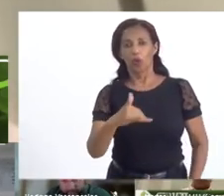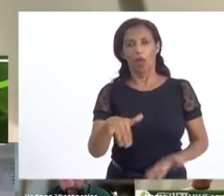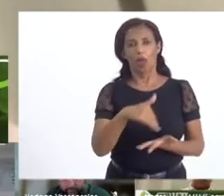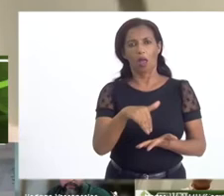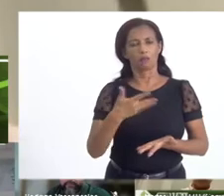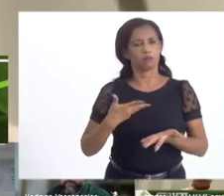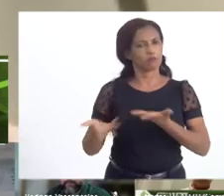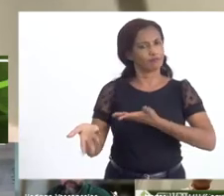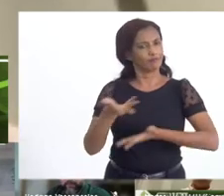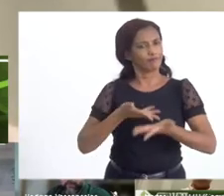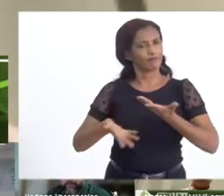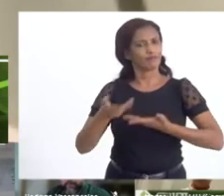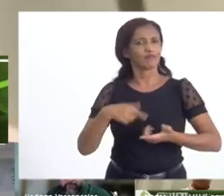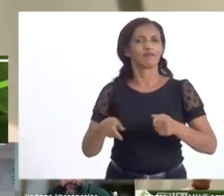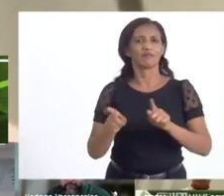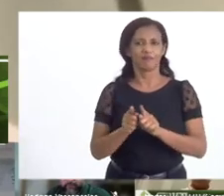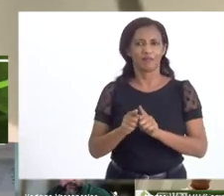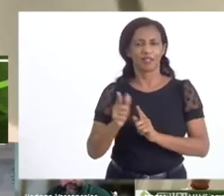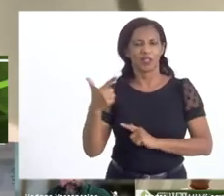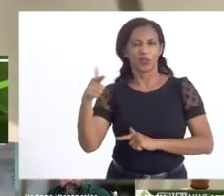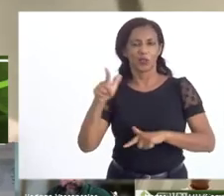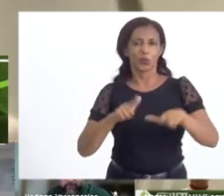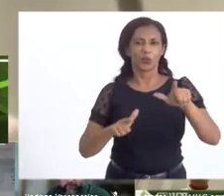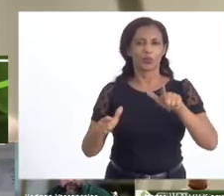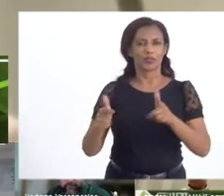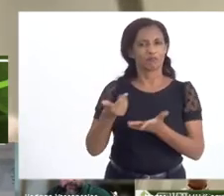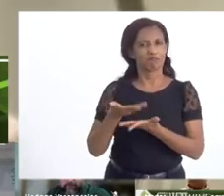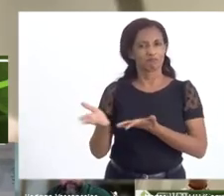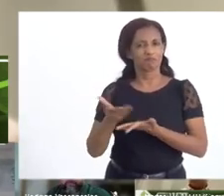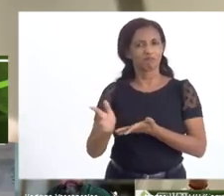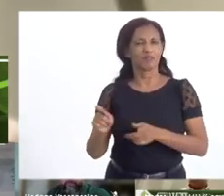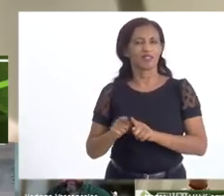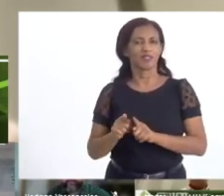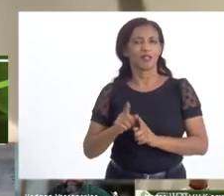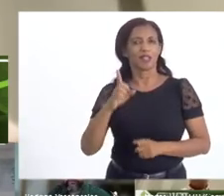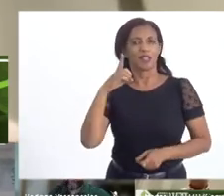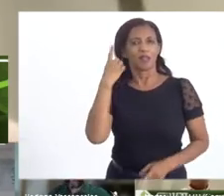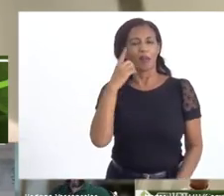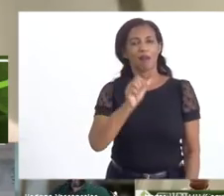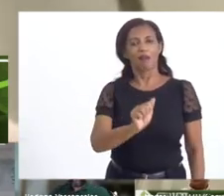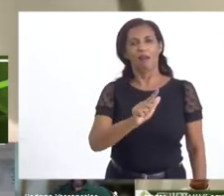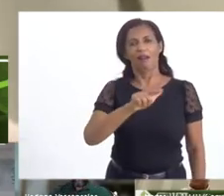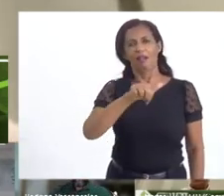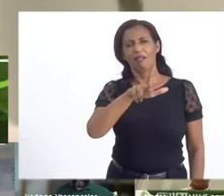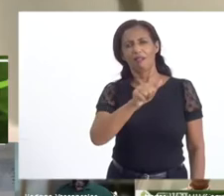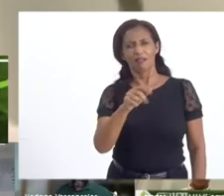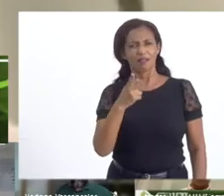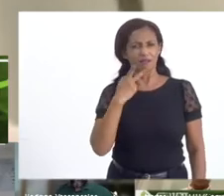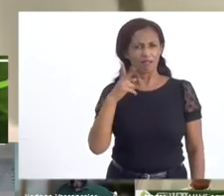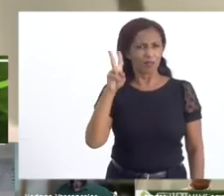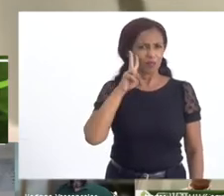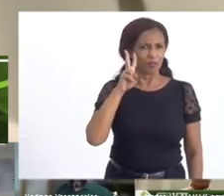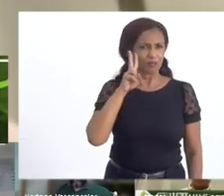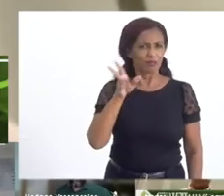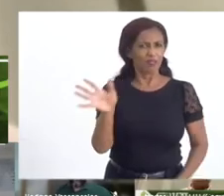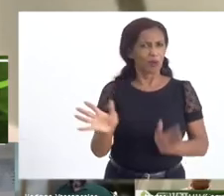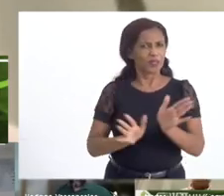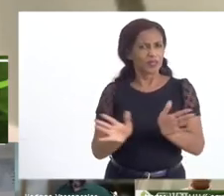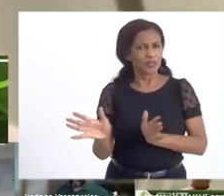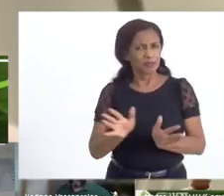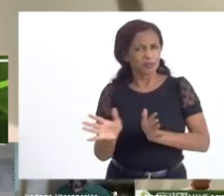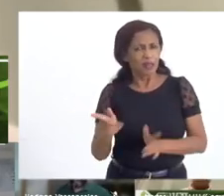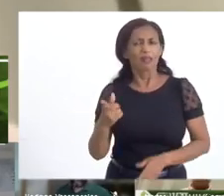grande parceiro, enfim, outras demandas. Deputada Alana, a senhora mencionou questão de